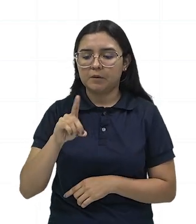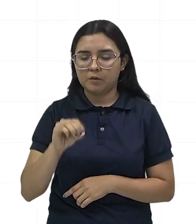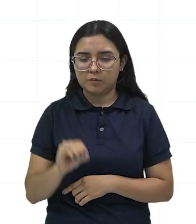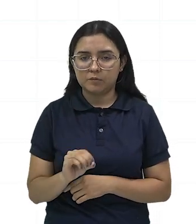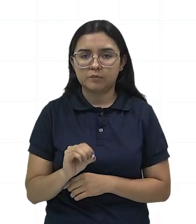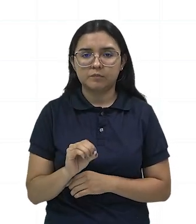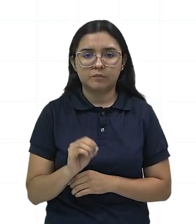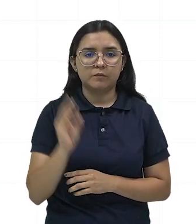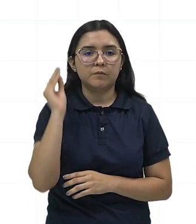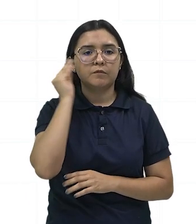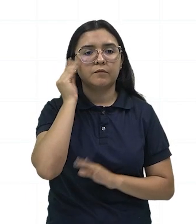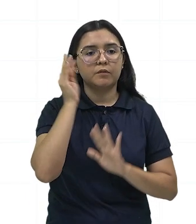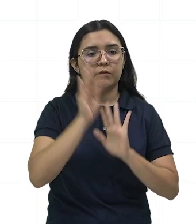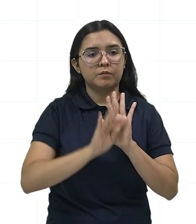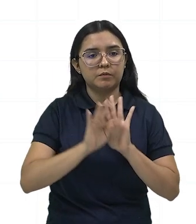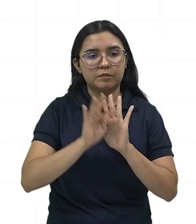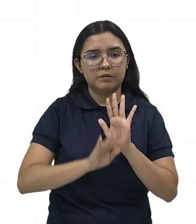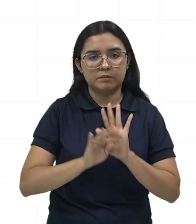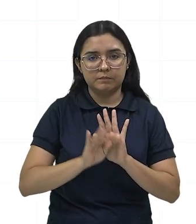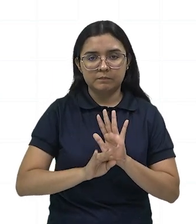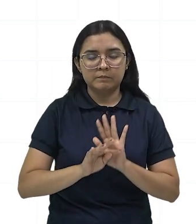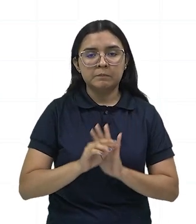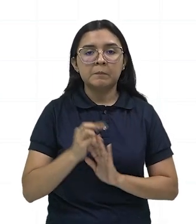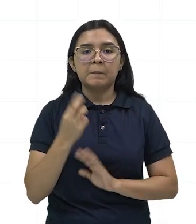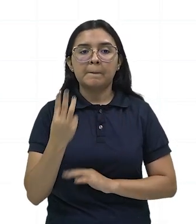observem comigo agora o texto 3.